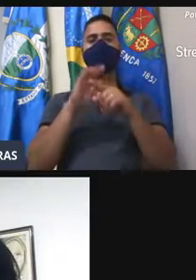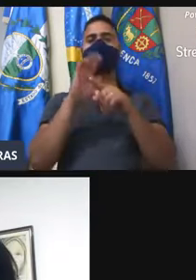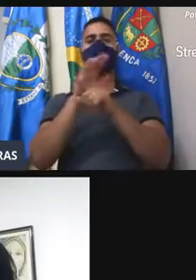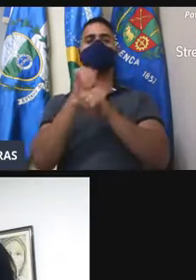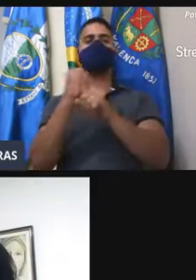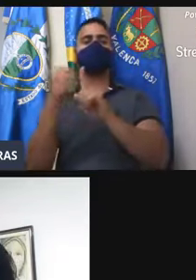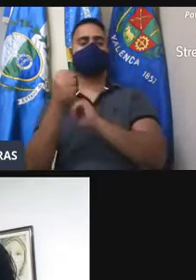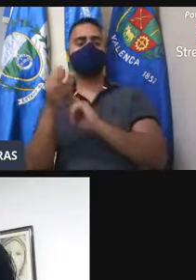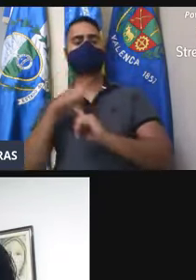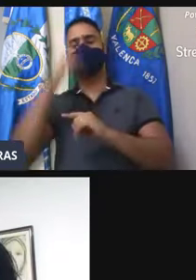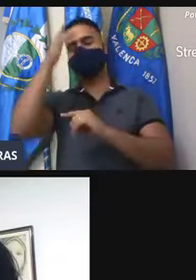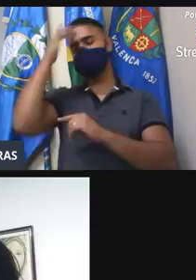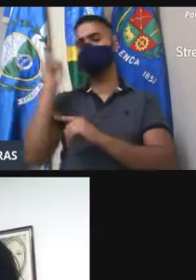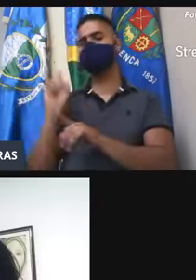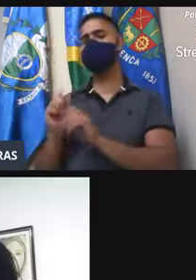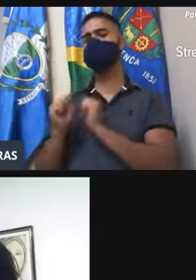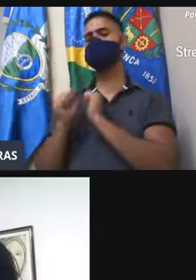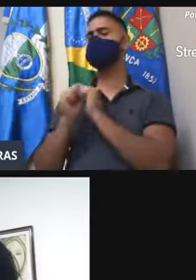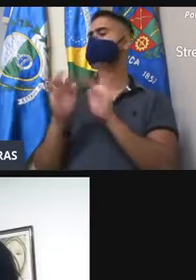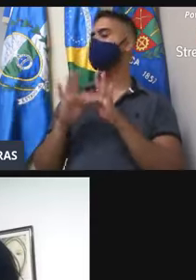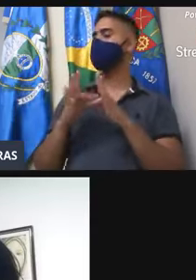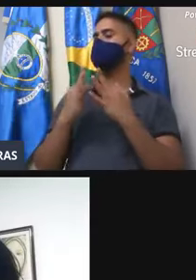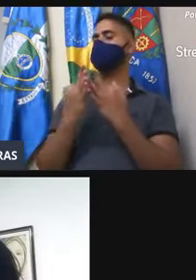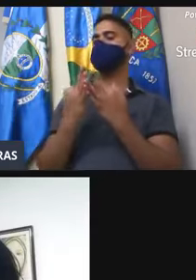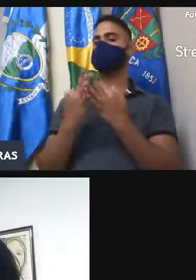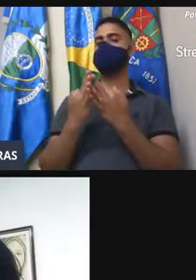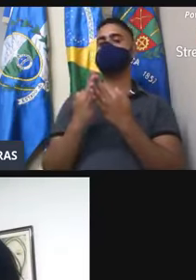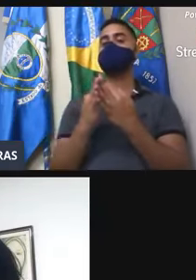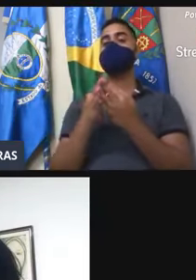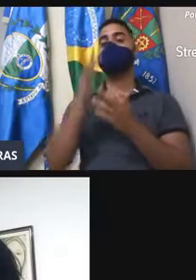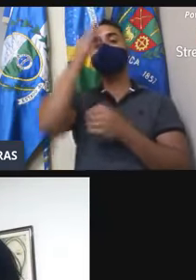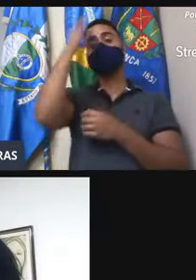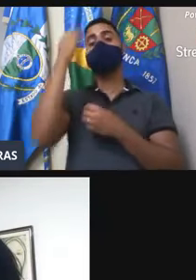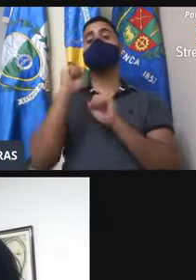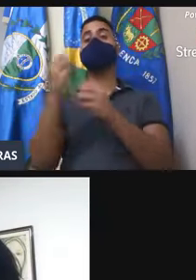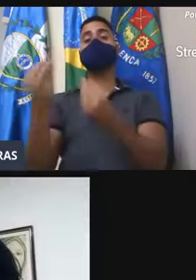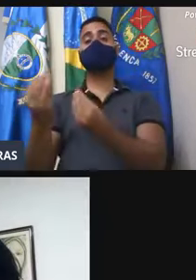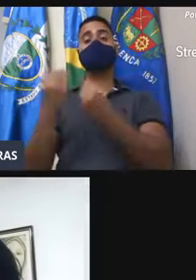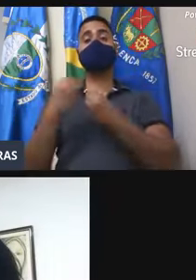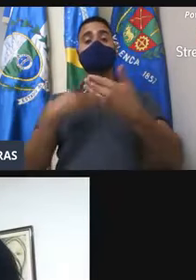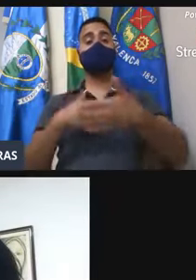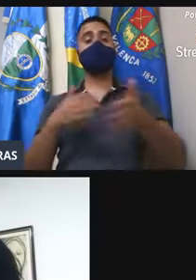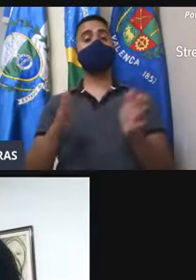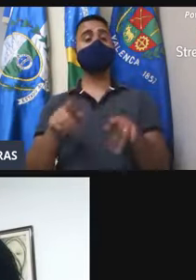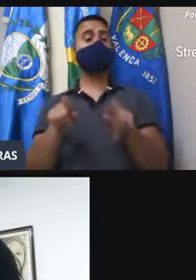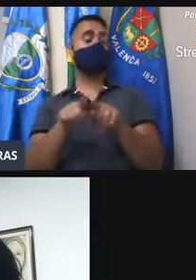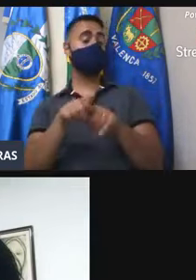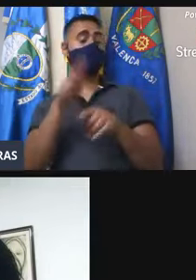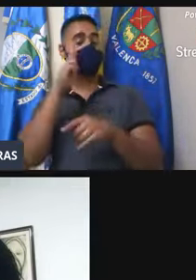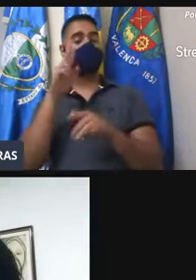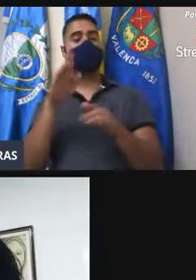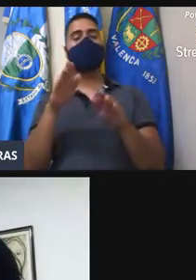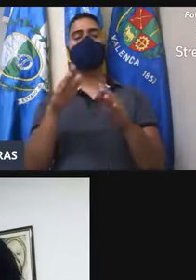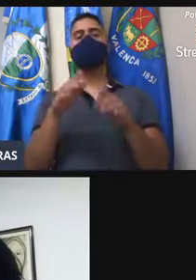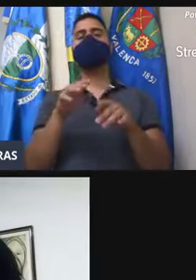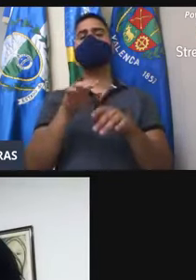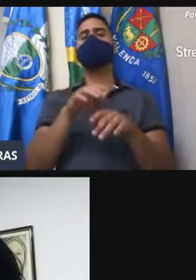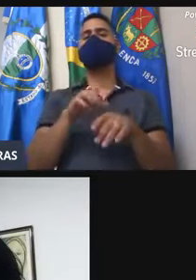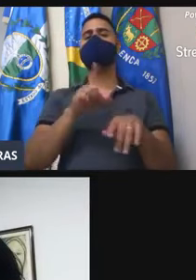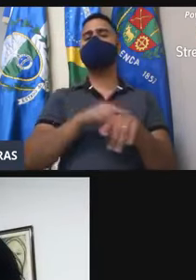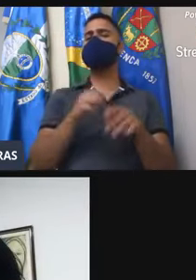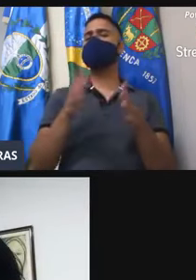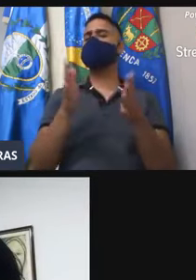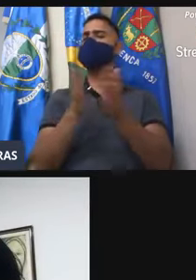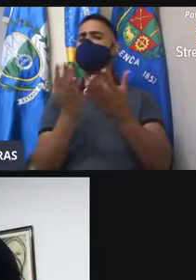pessoas que acompanham aquela situação daquela família, para que essa pessoa receba a cesta e também seja acompanhada na situação de vulnerabilidade. Naquele momento,